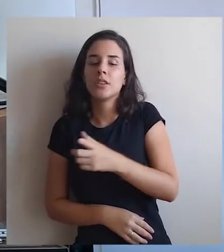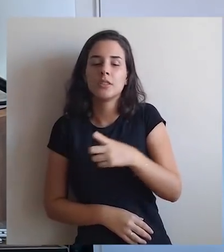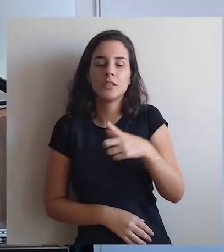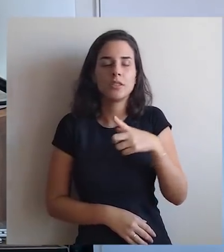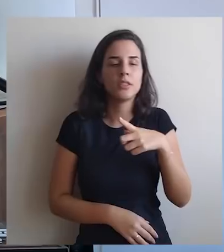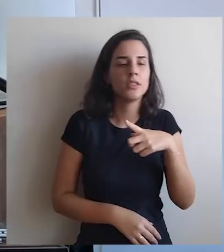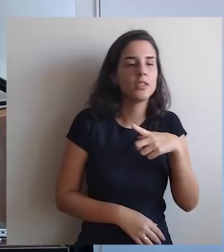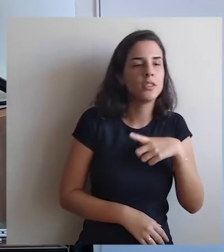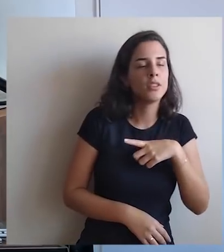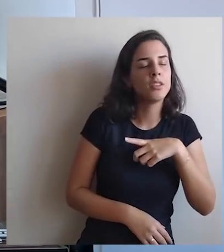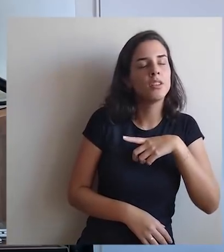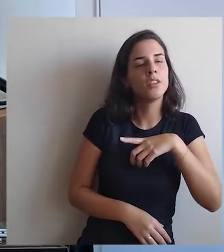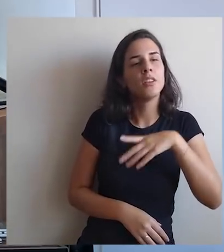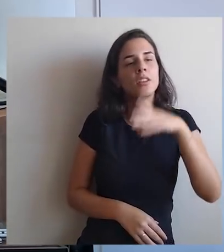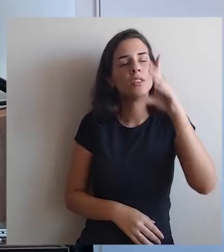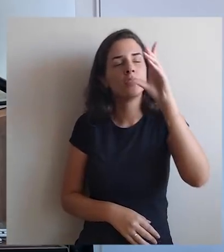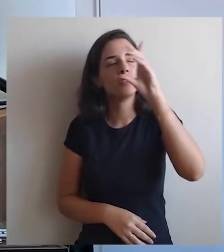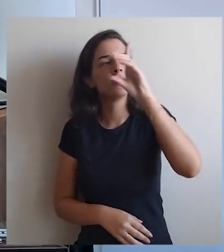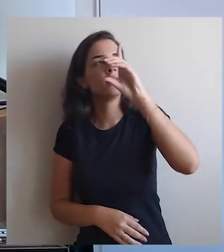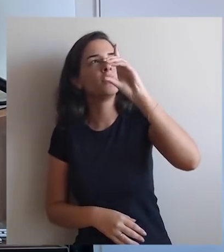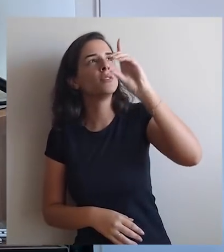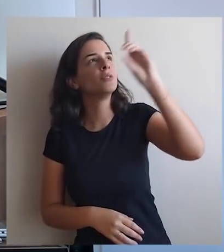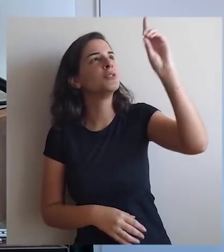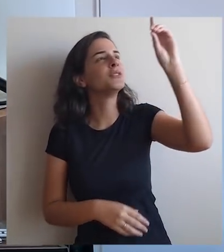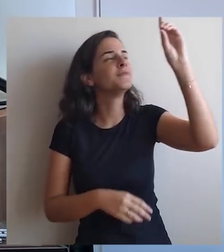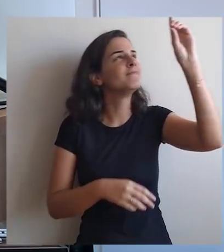coração, há alguém que